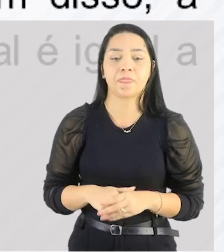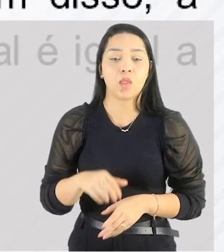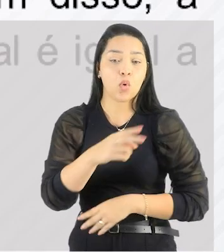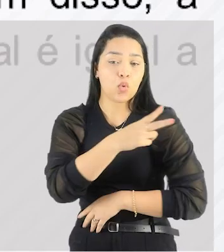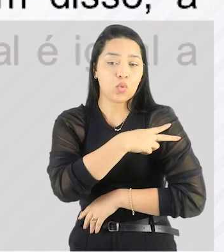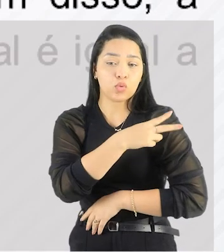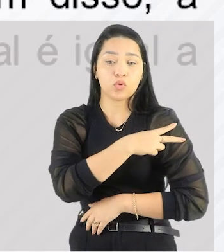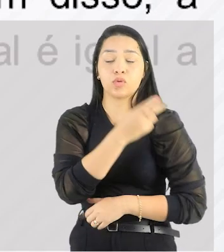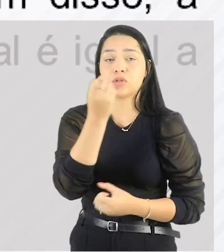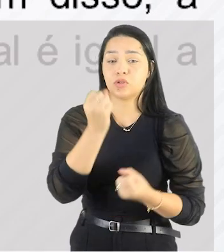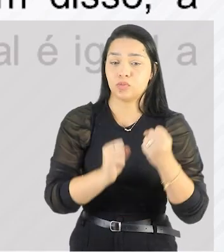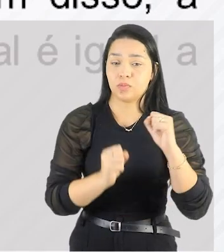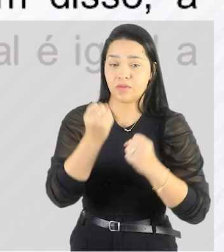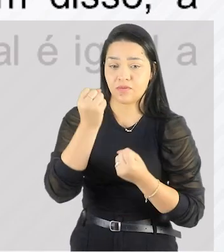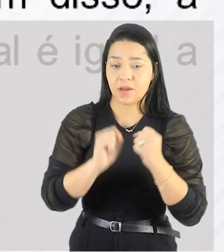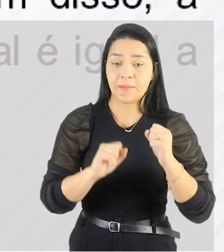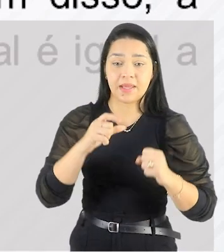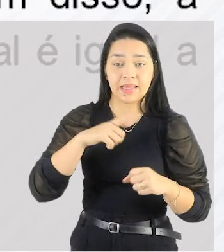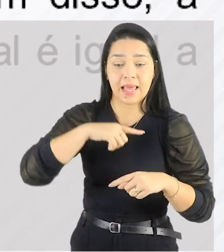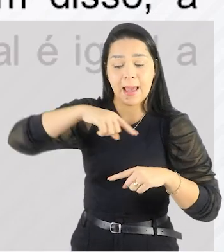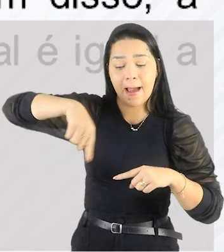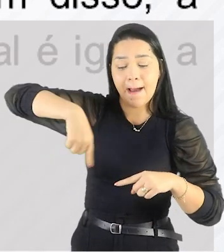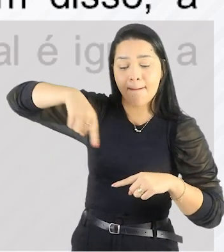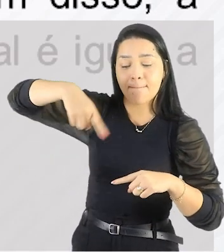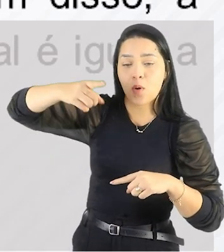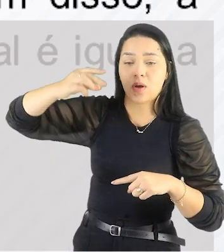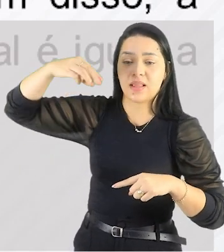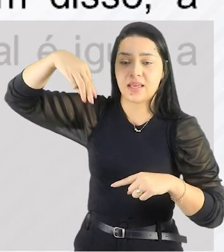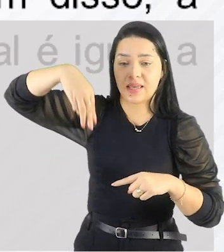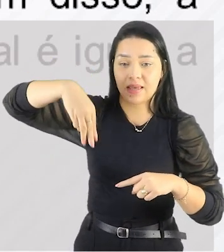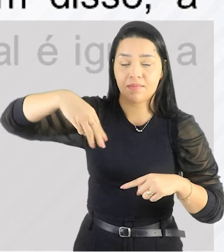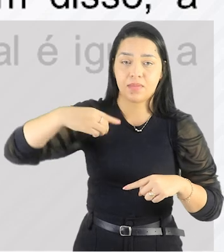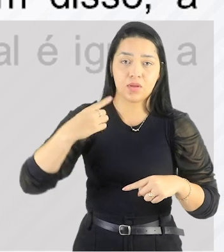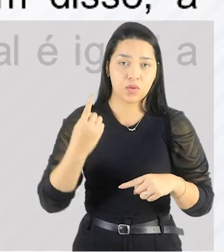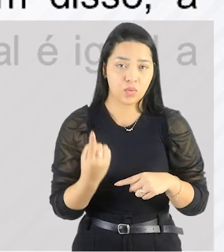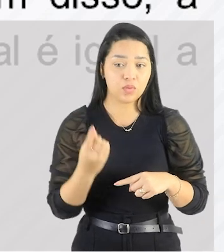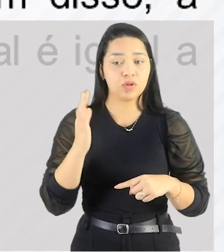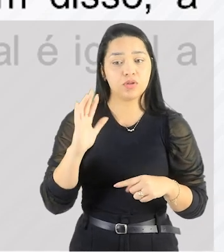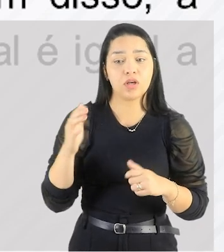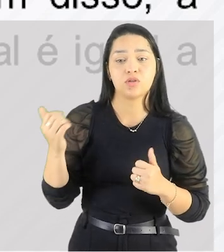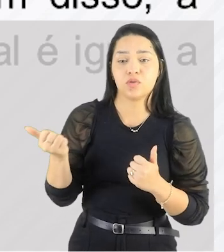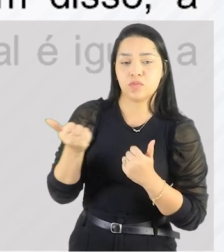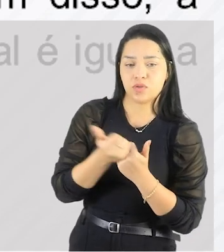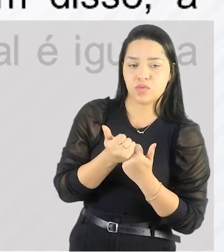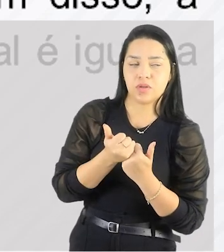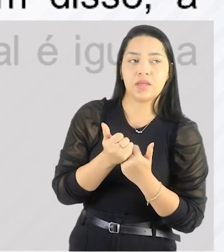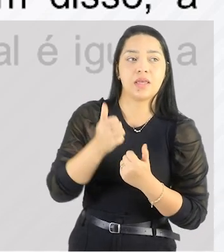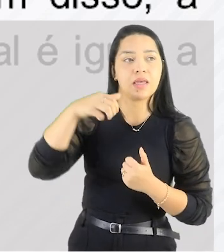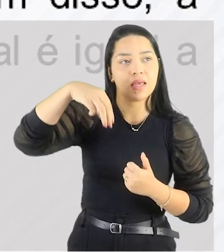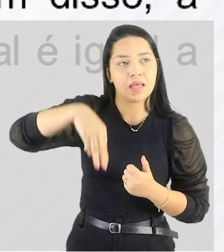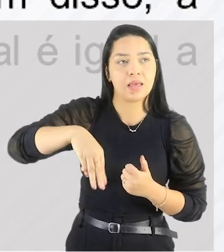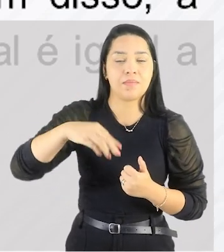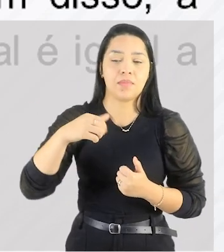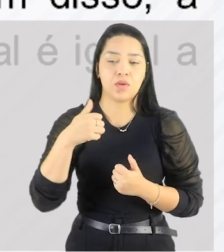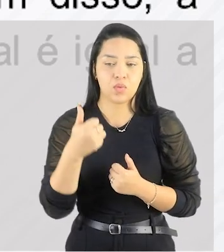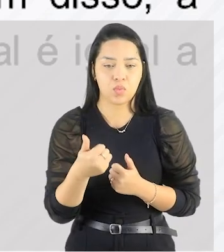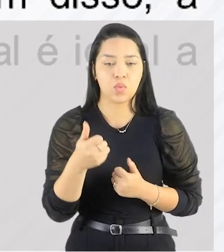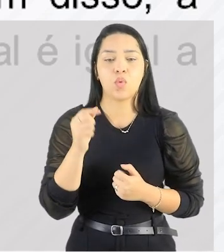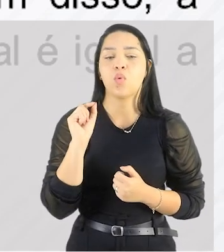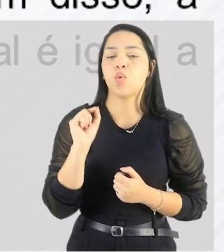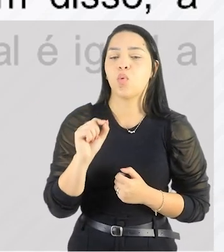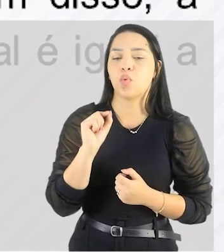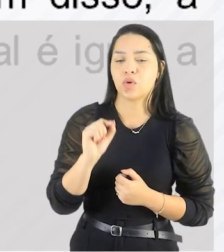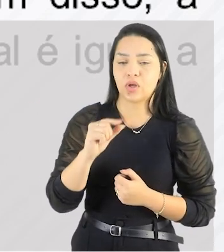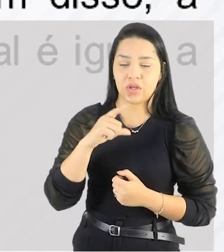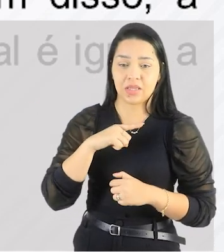O dono de uma fábrica possui uma mola M1. Então, já substitui, certo? Uma mola M1 em um de